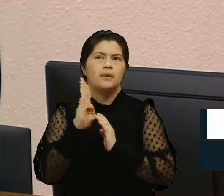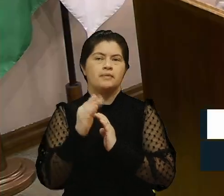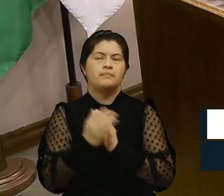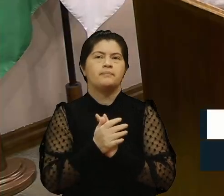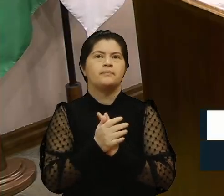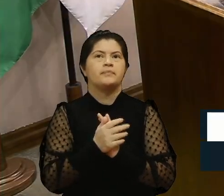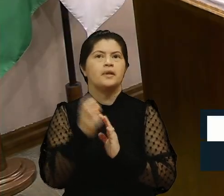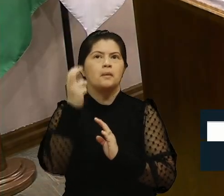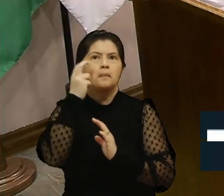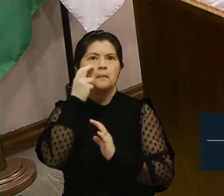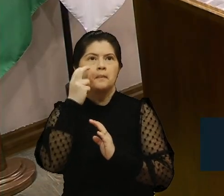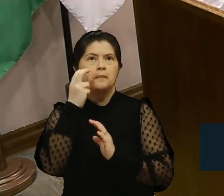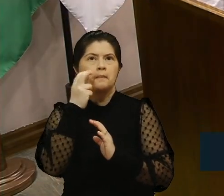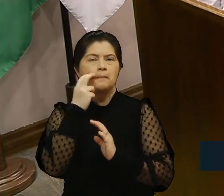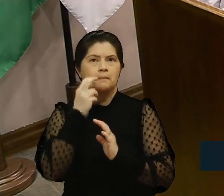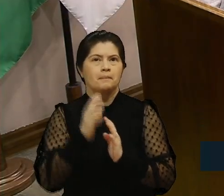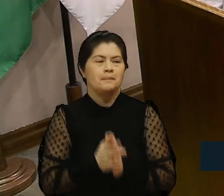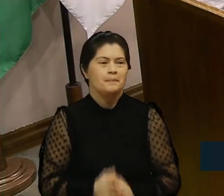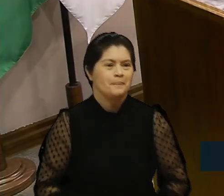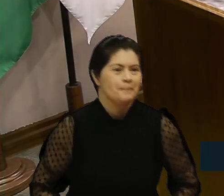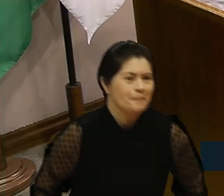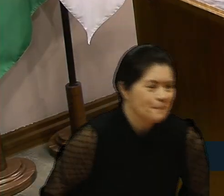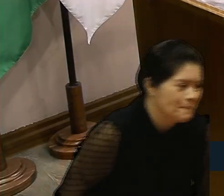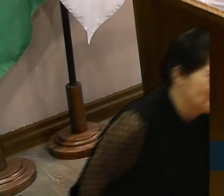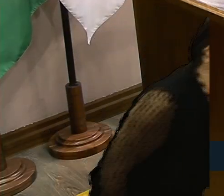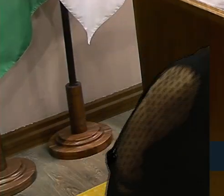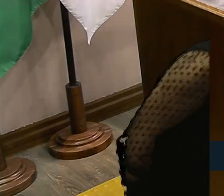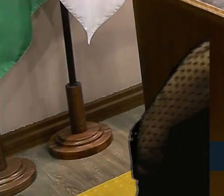Libardi, das causas justas.